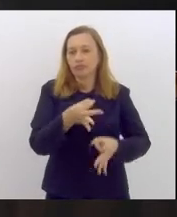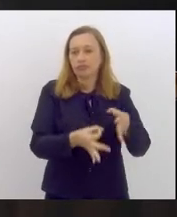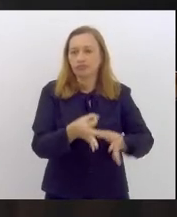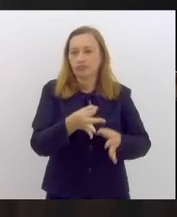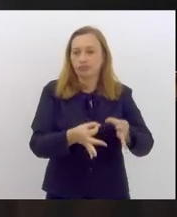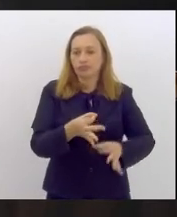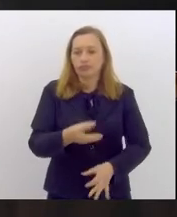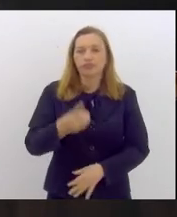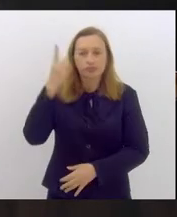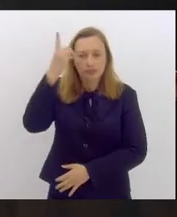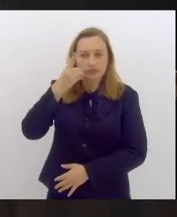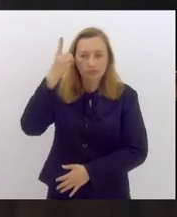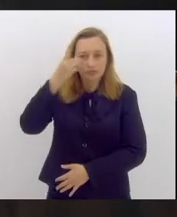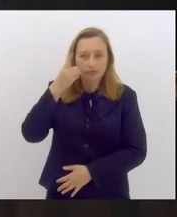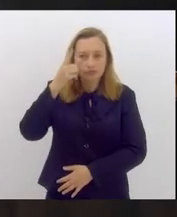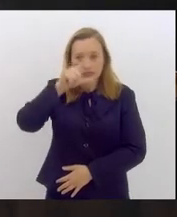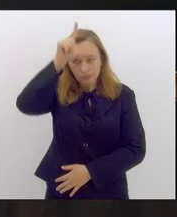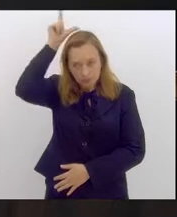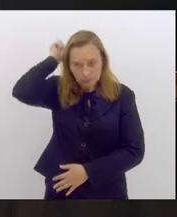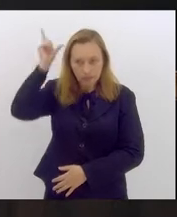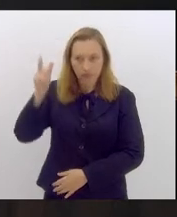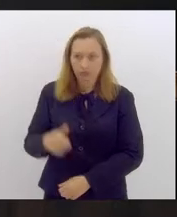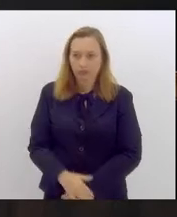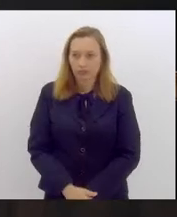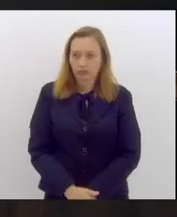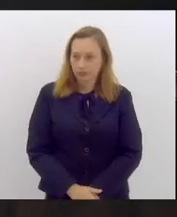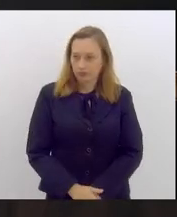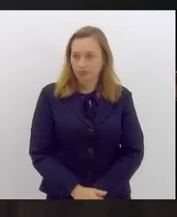Justiça, deputado Luiz Paulo.